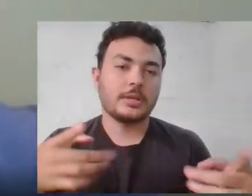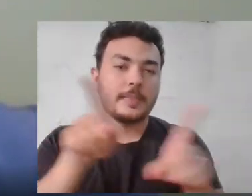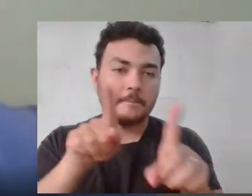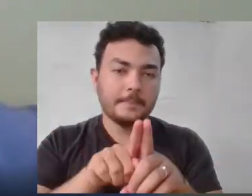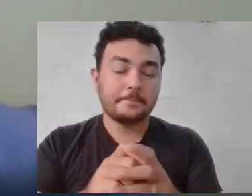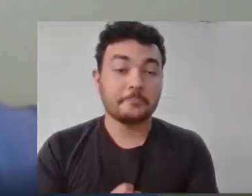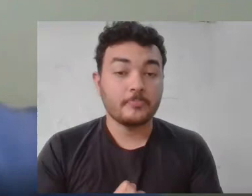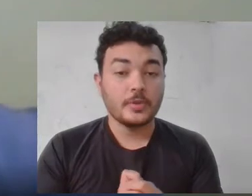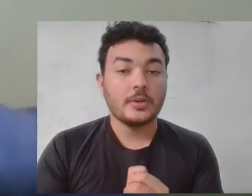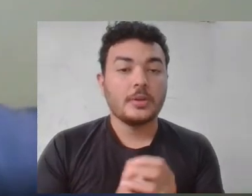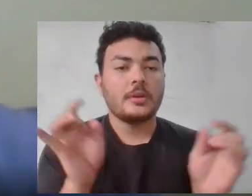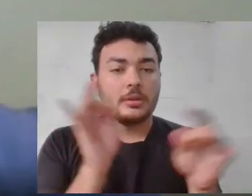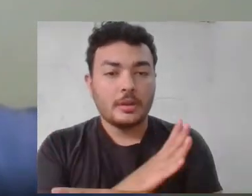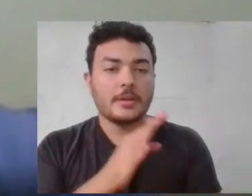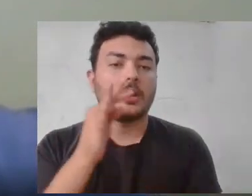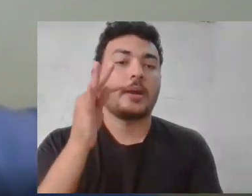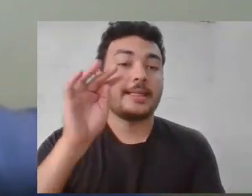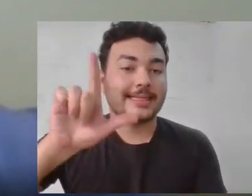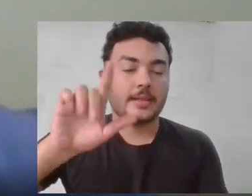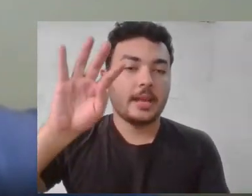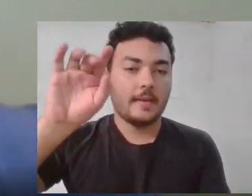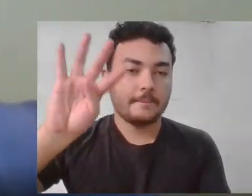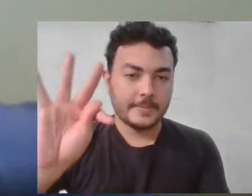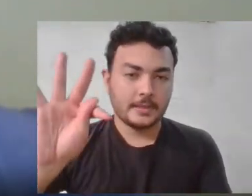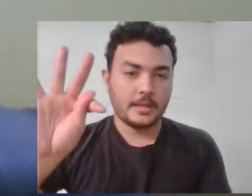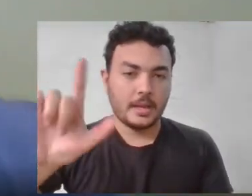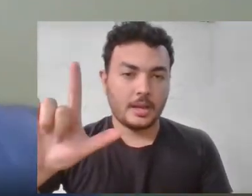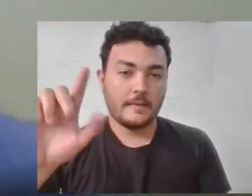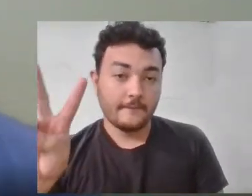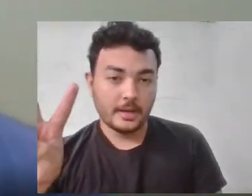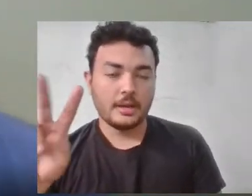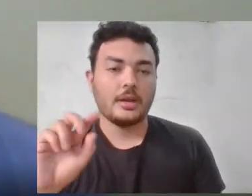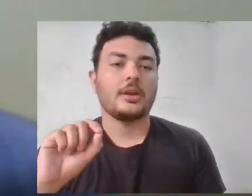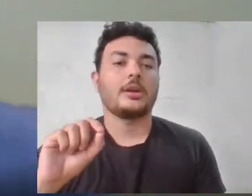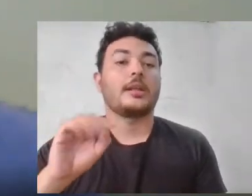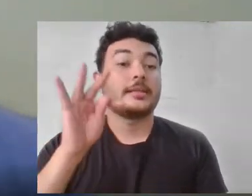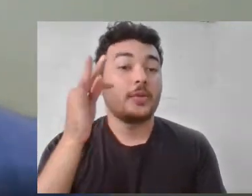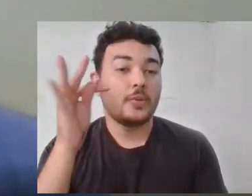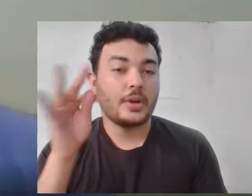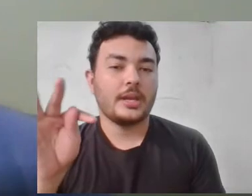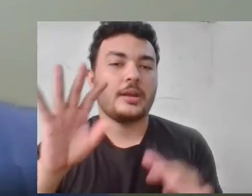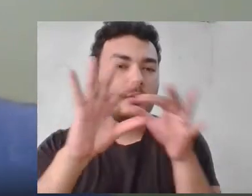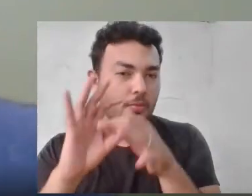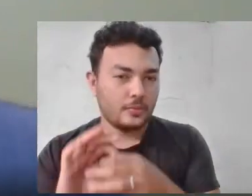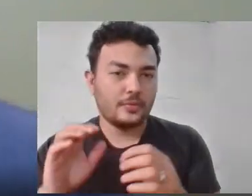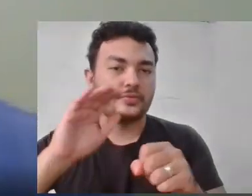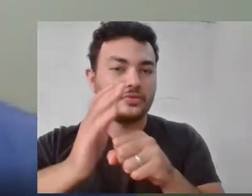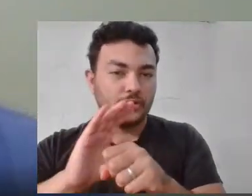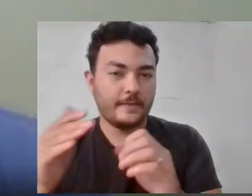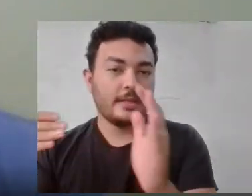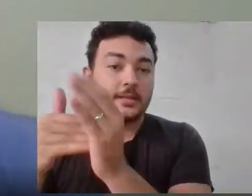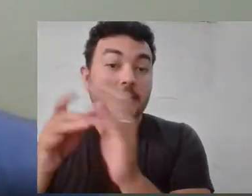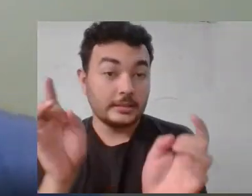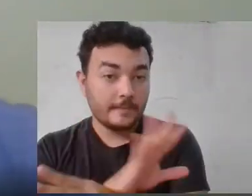gente terminar de discutir a TLV, né, que é a teoria da ligação de valência, nós vamos abordar a teoria do campo cristalino,